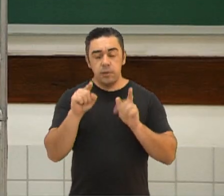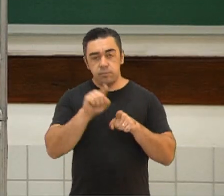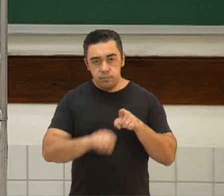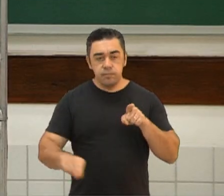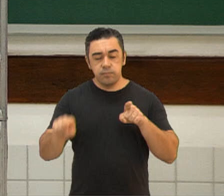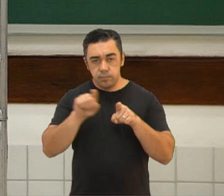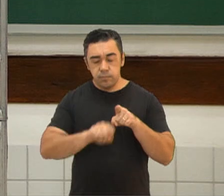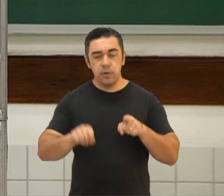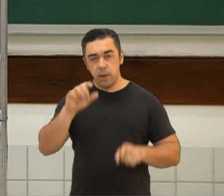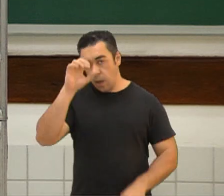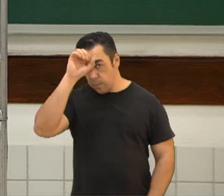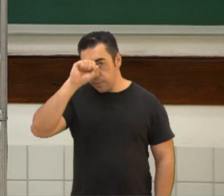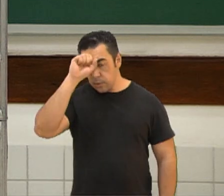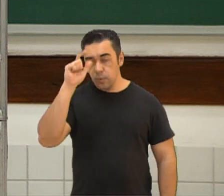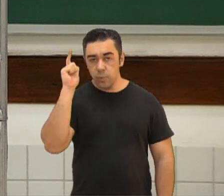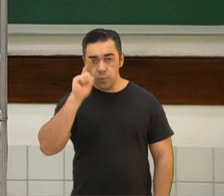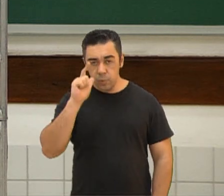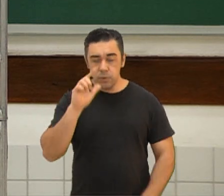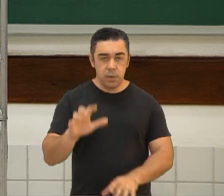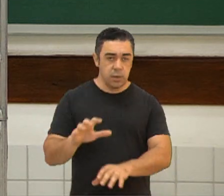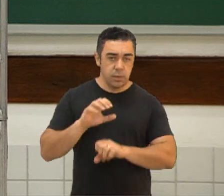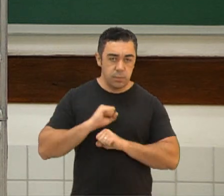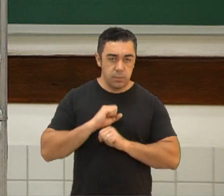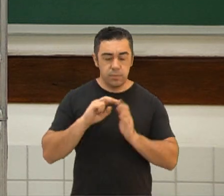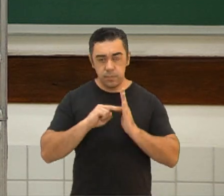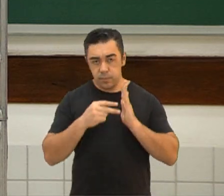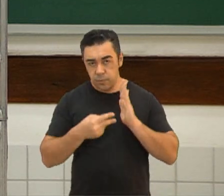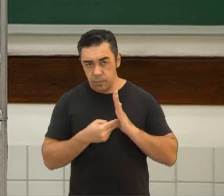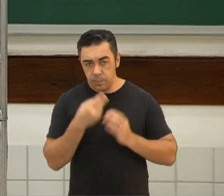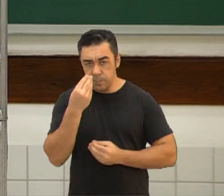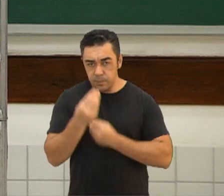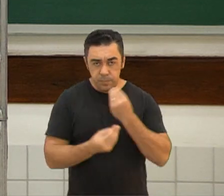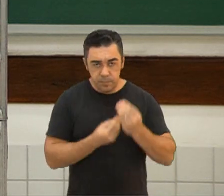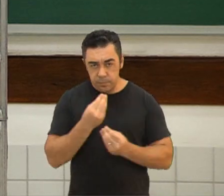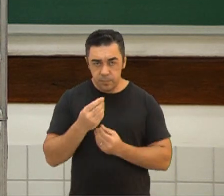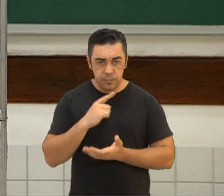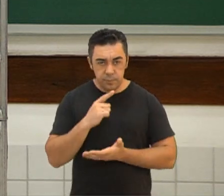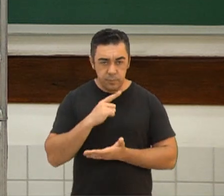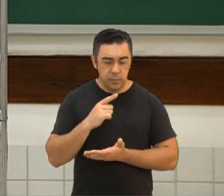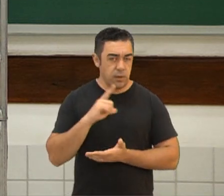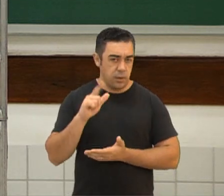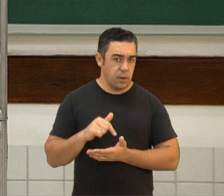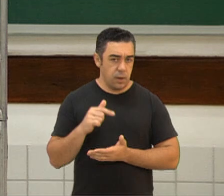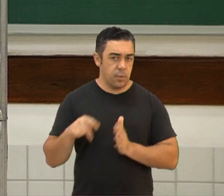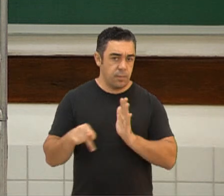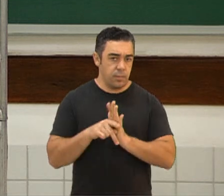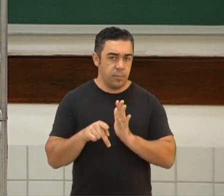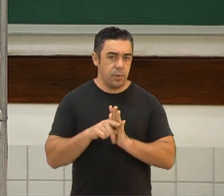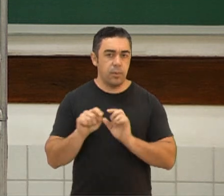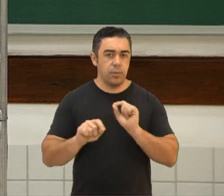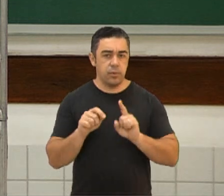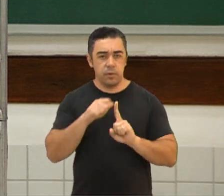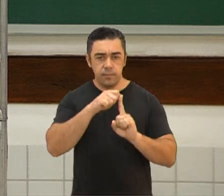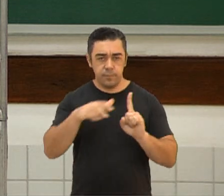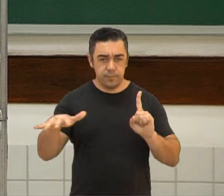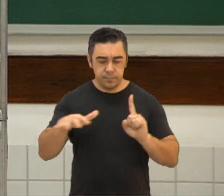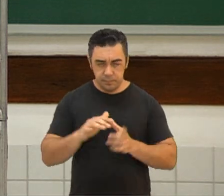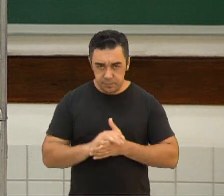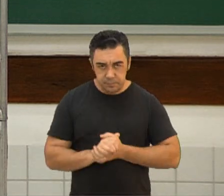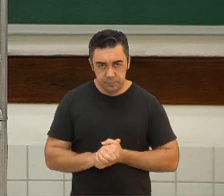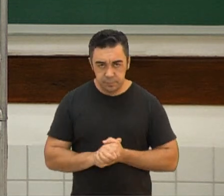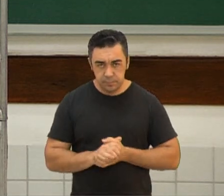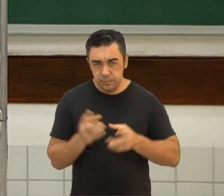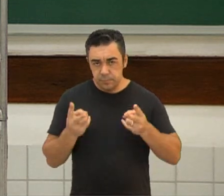aprender, né? E realmente se apropriar, né, do significado, de como que se classifica cada figura de linguagem. Vamos a elas.